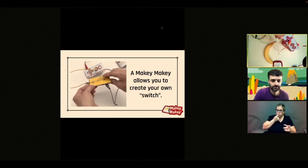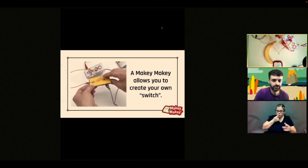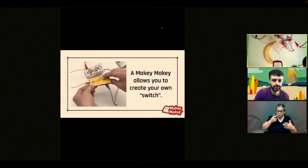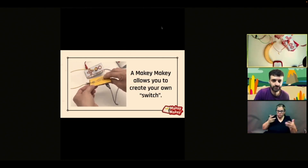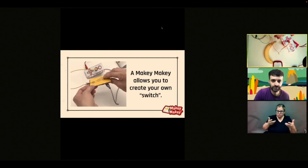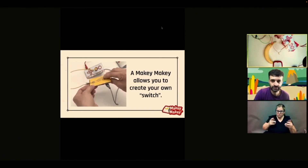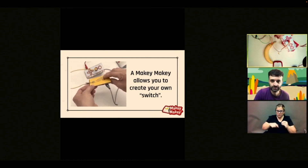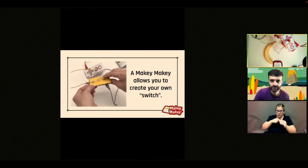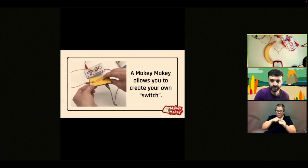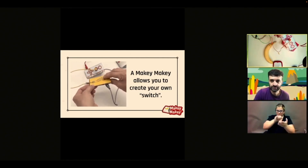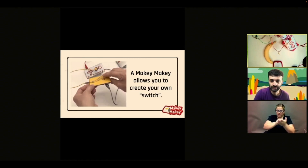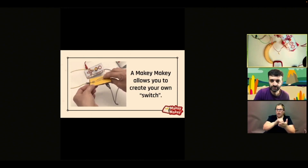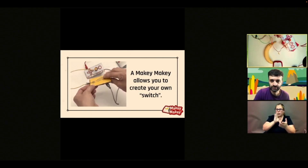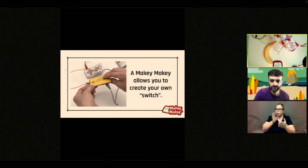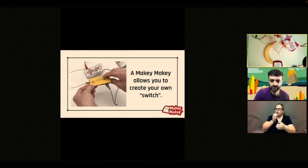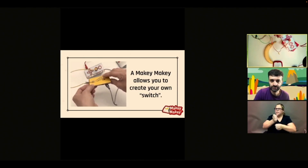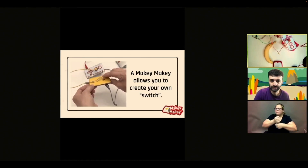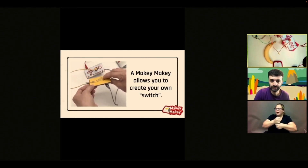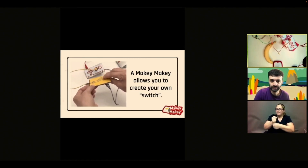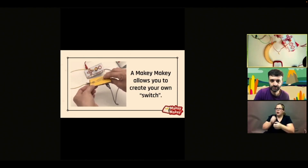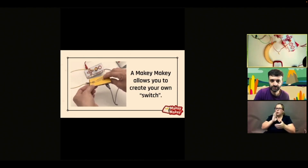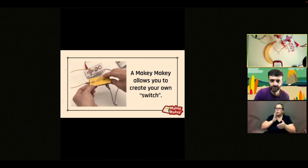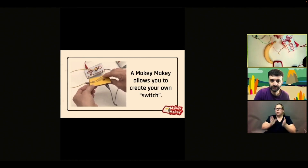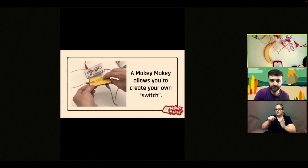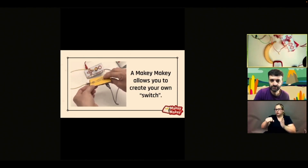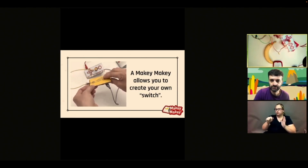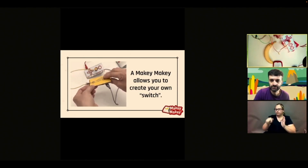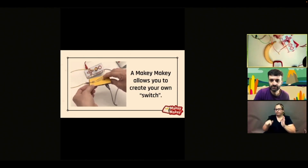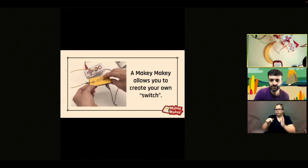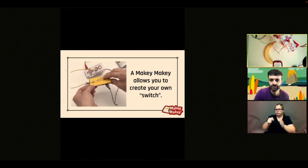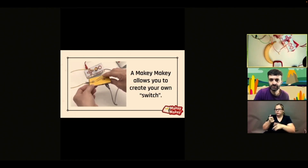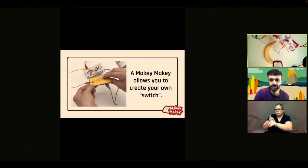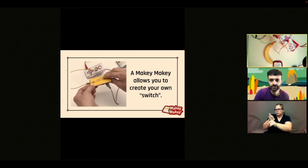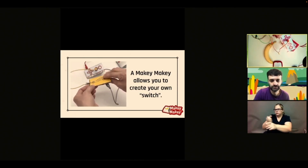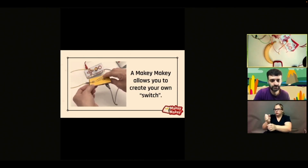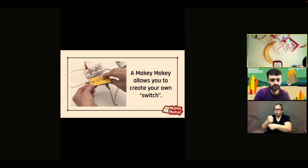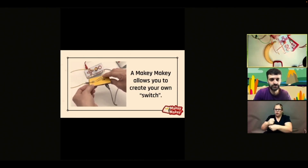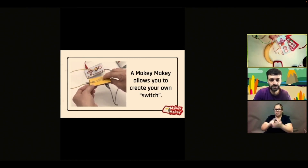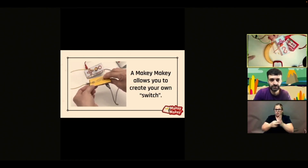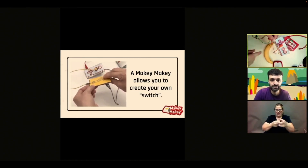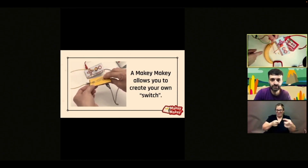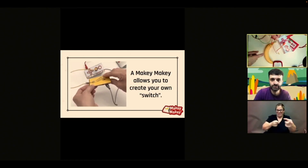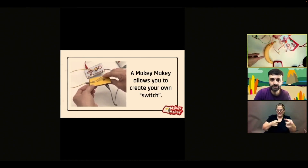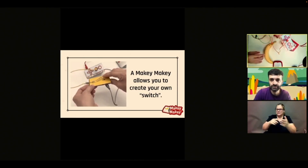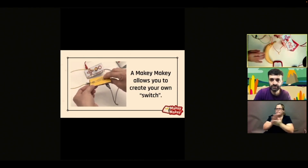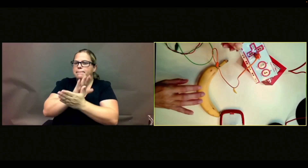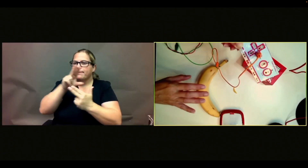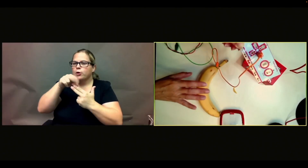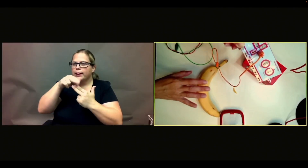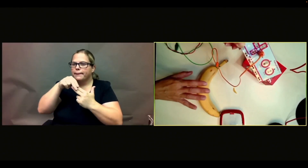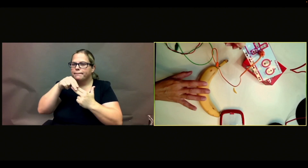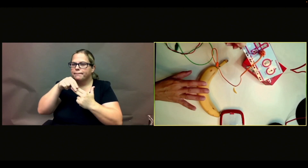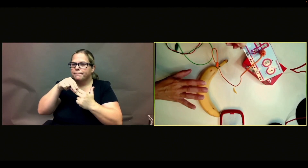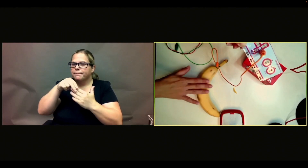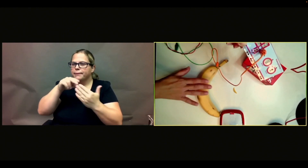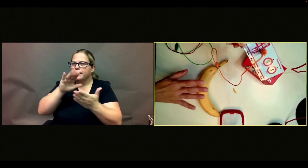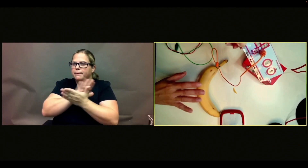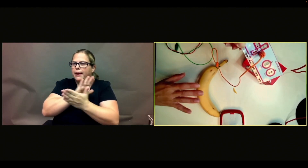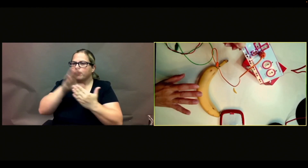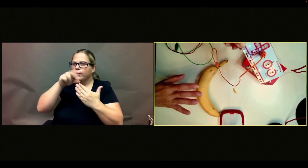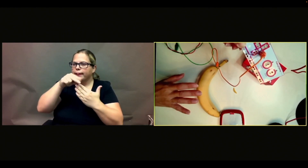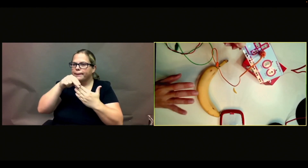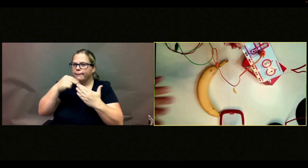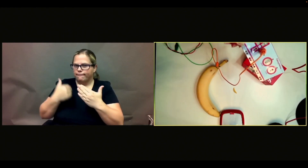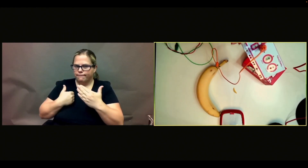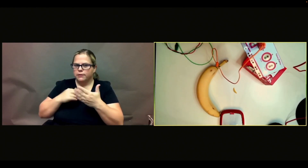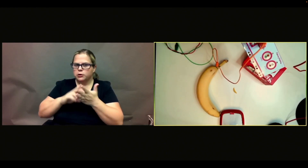E o que é muito legal disso, é que o Makemake permite que você crie as suas provas chaves e interruptores.